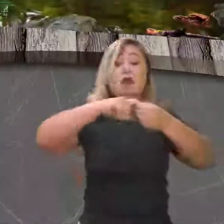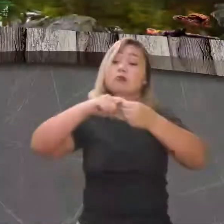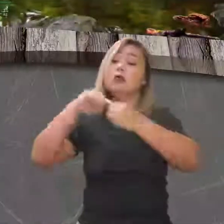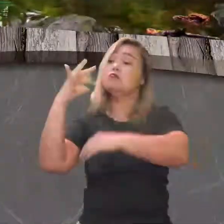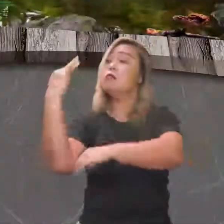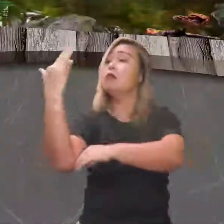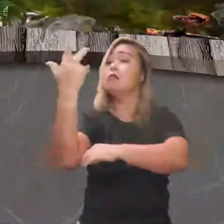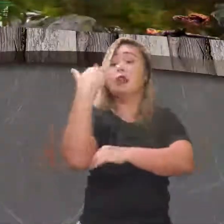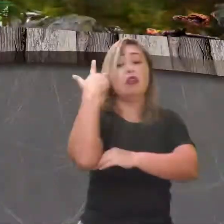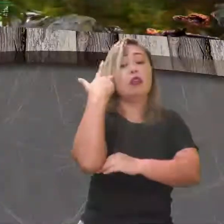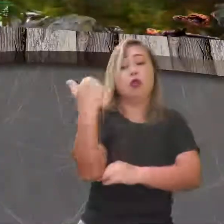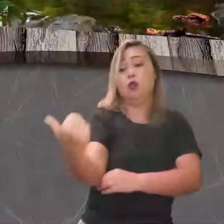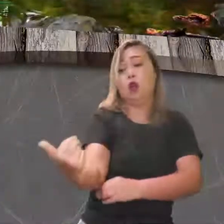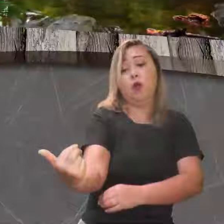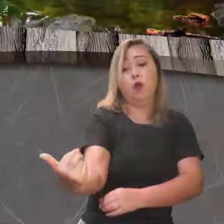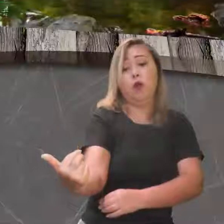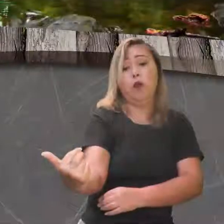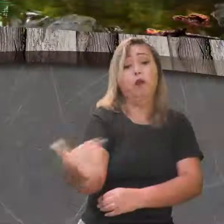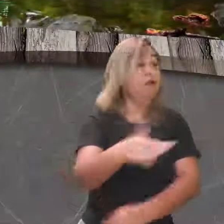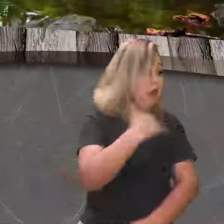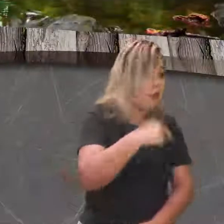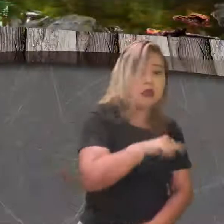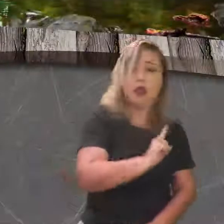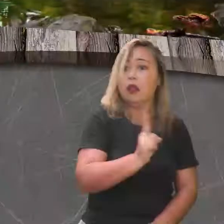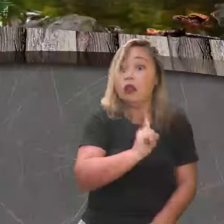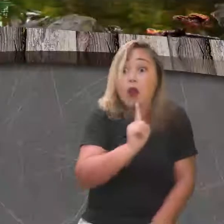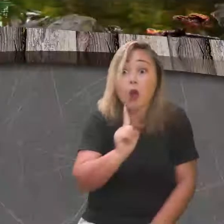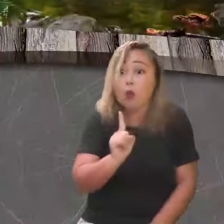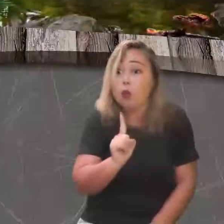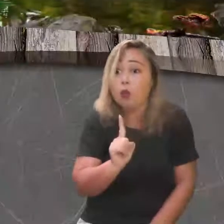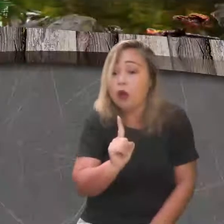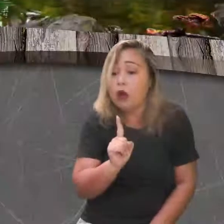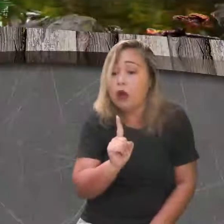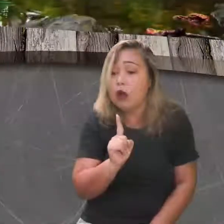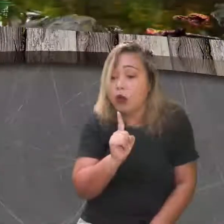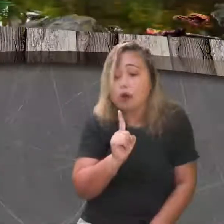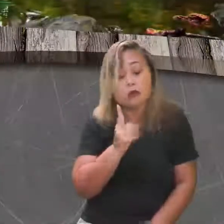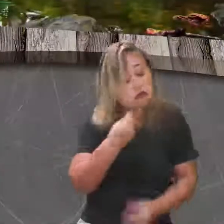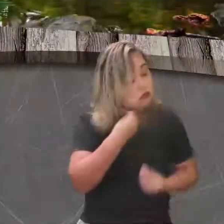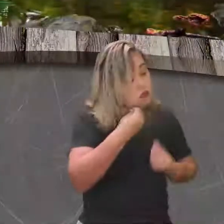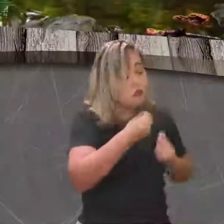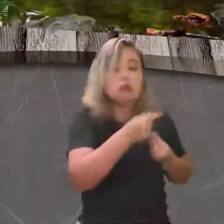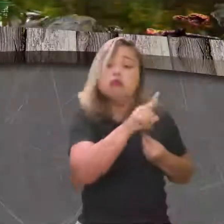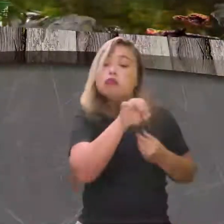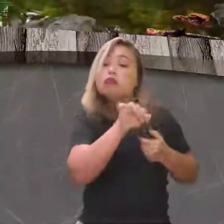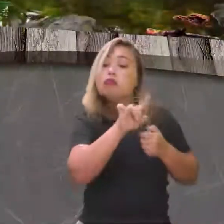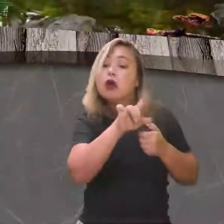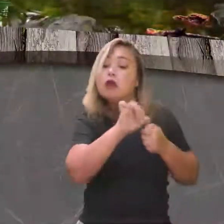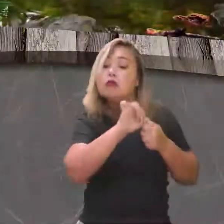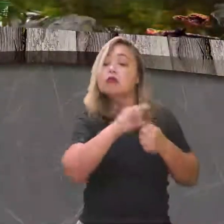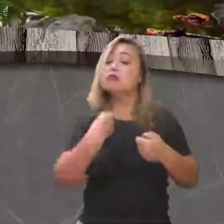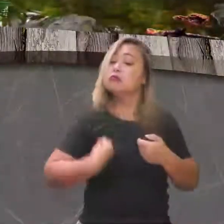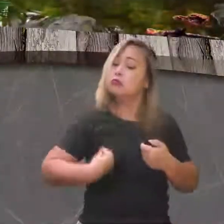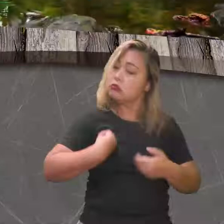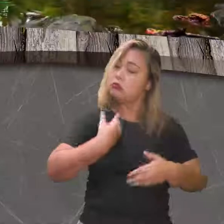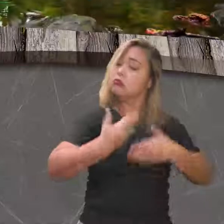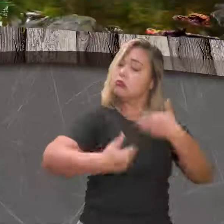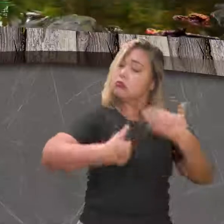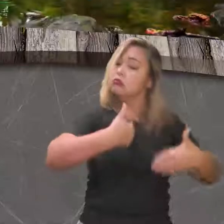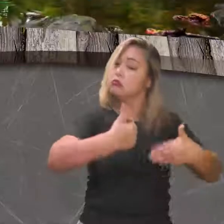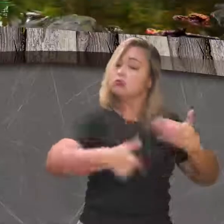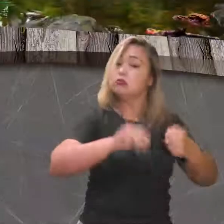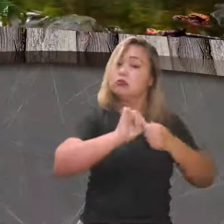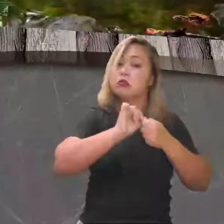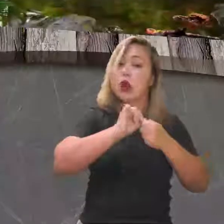para o seu habitat natural. Você vai matar? Claro que não. Você vai colocá-lo em um zoológico para ele poder... E aí, a